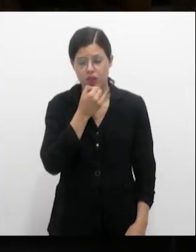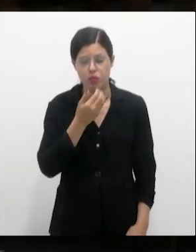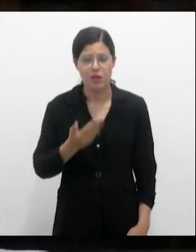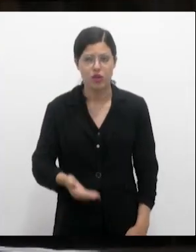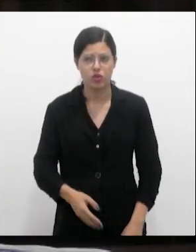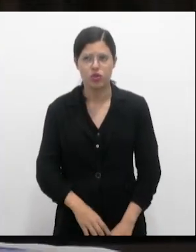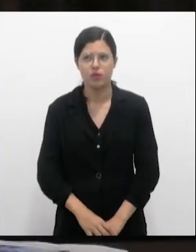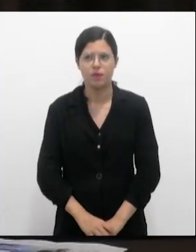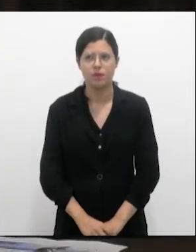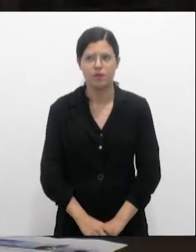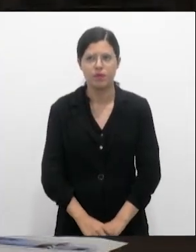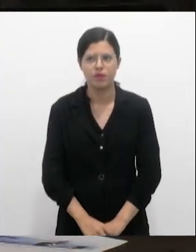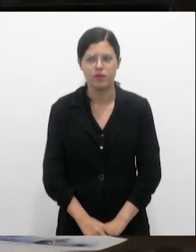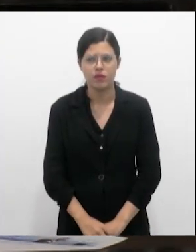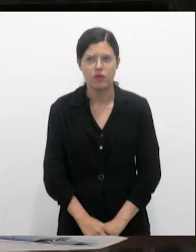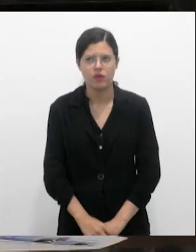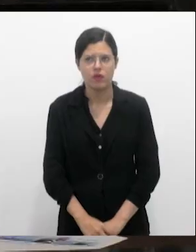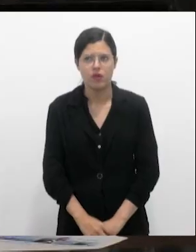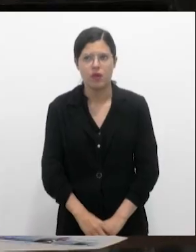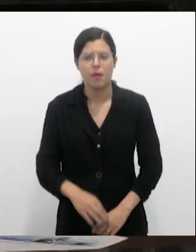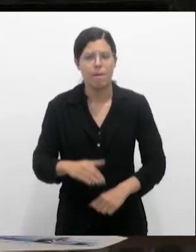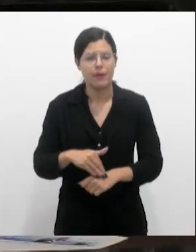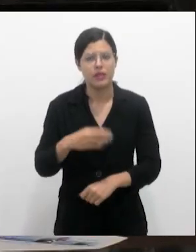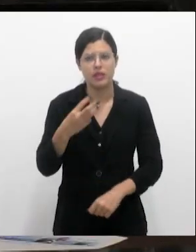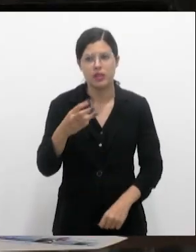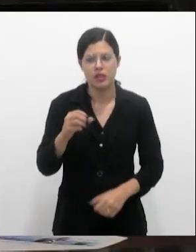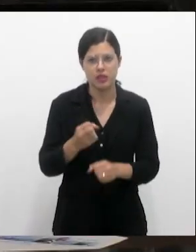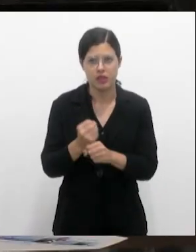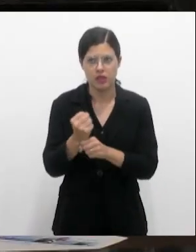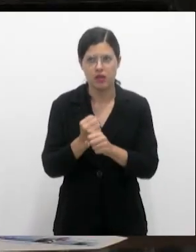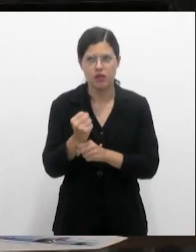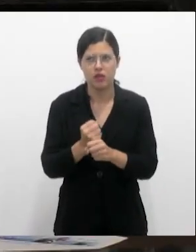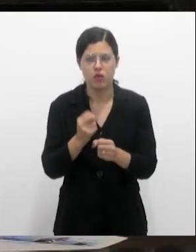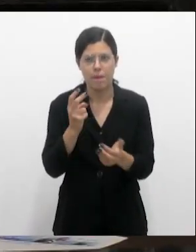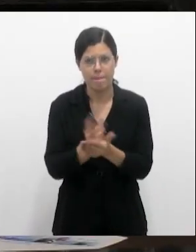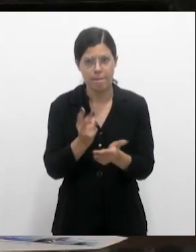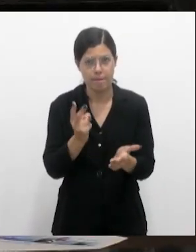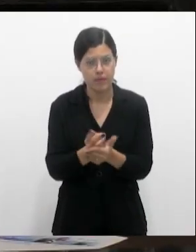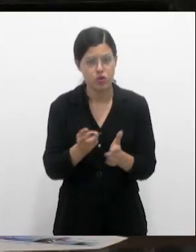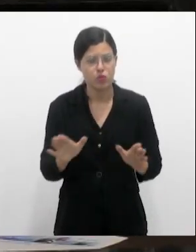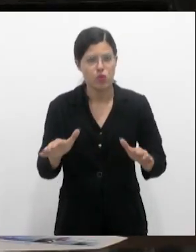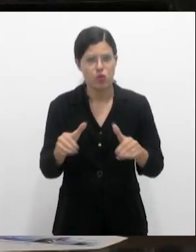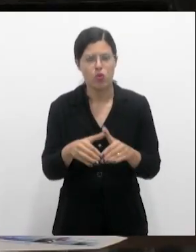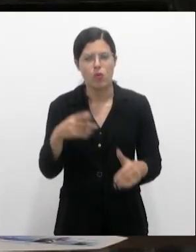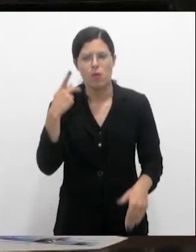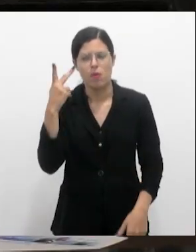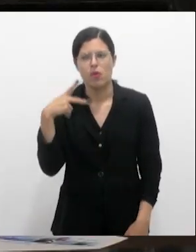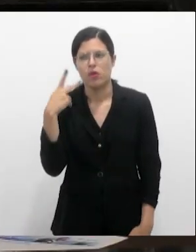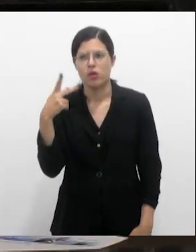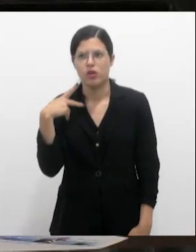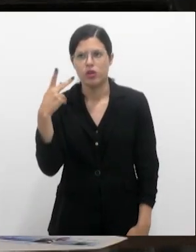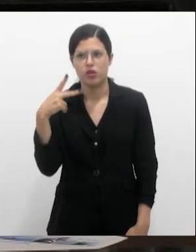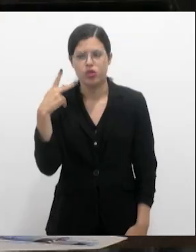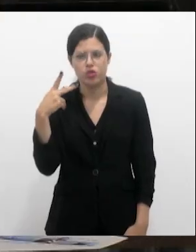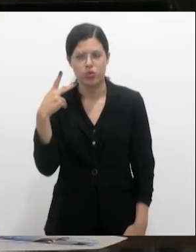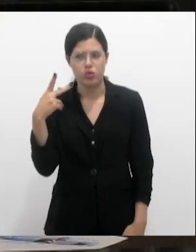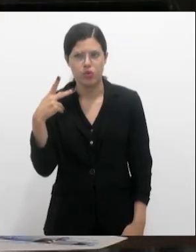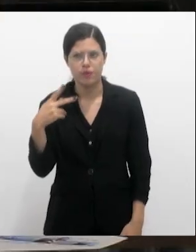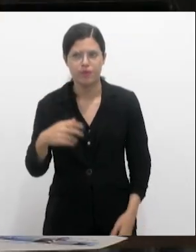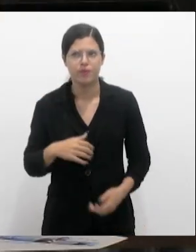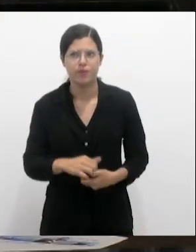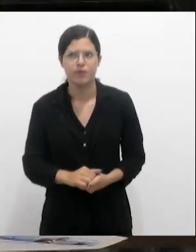infelizmente, há mais de 30 anos, o mesmo grupo político de apaniguados,